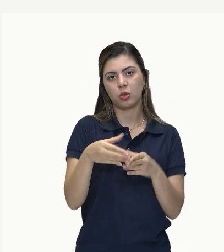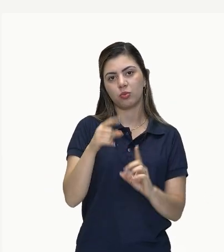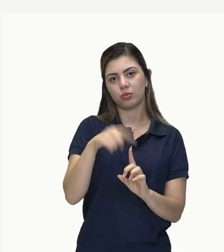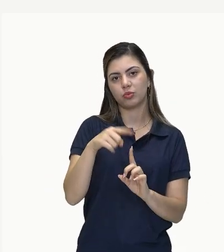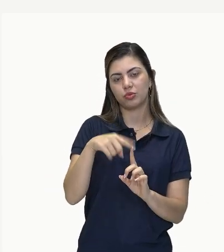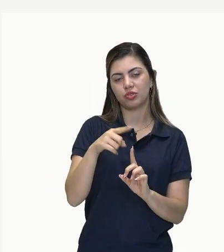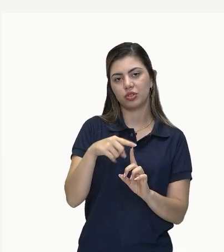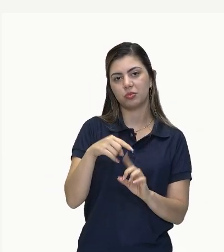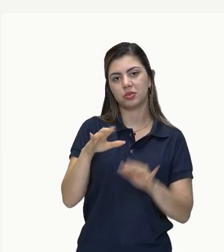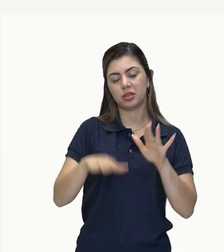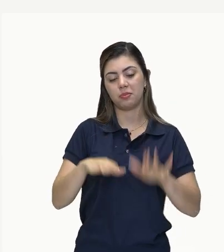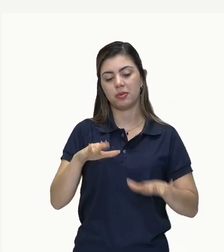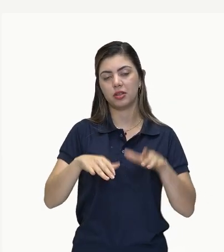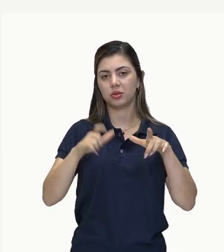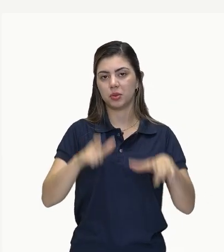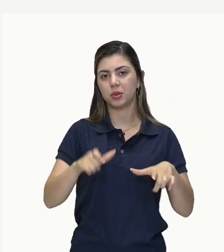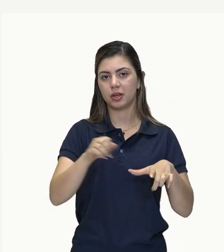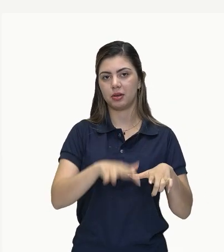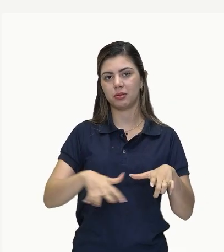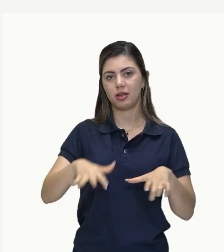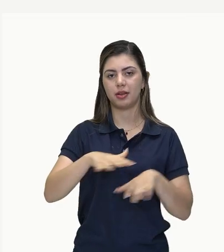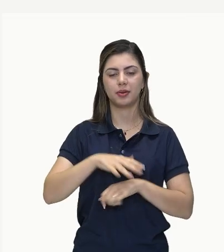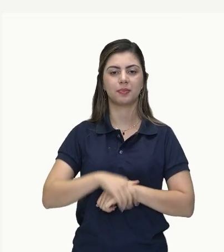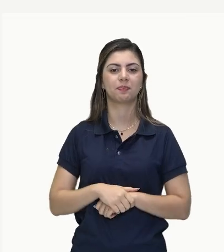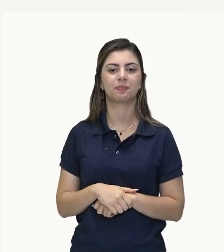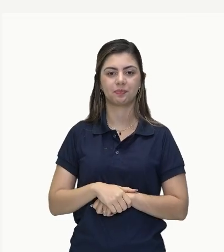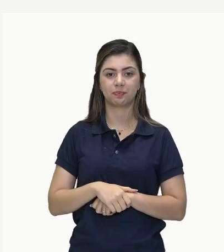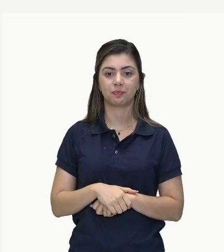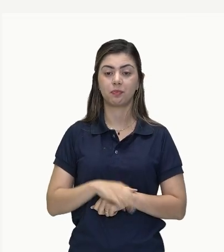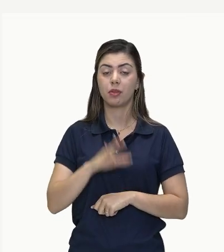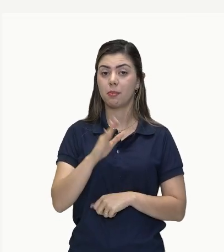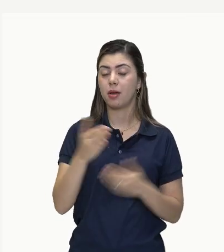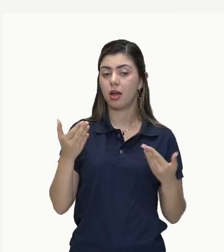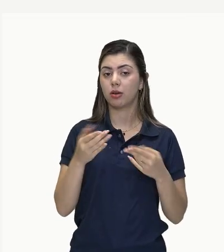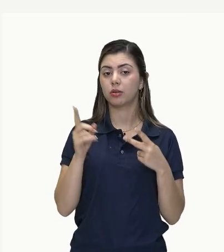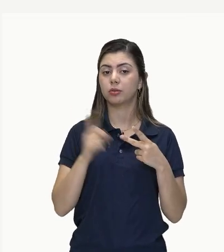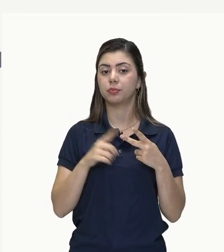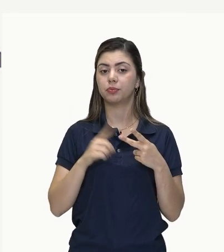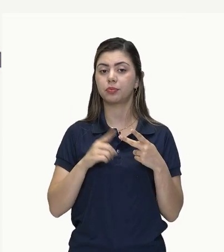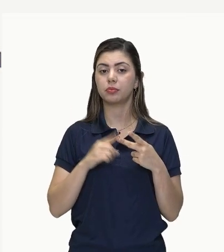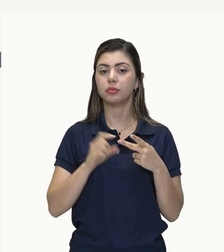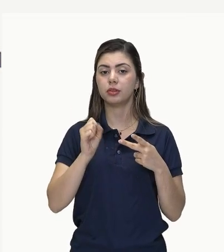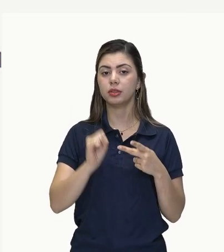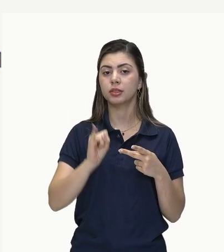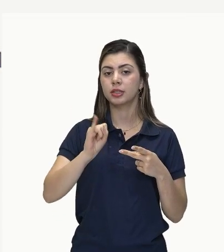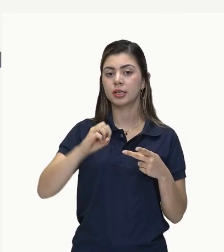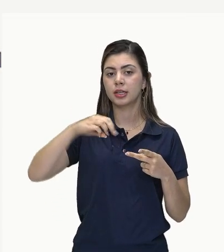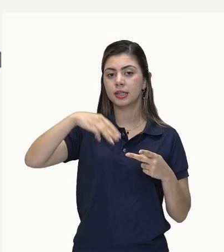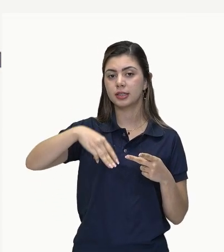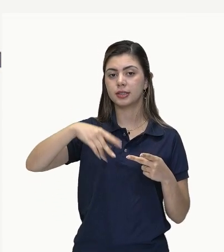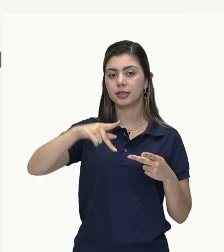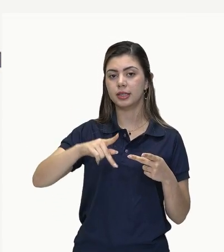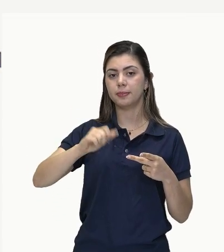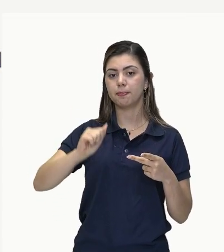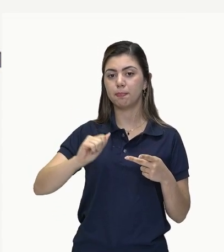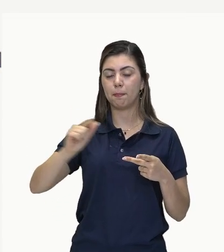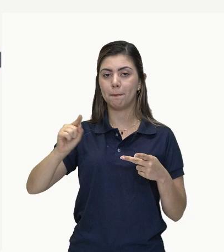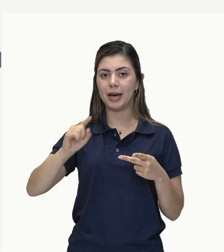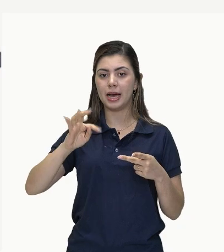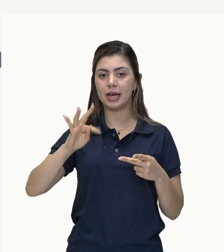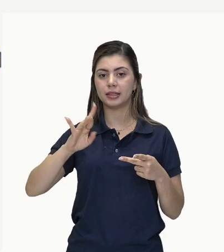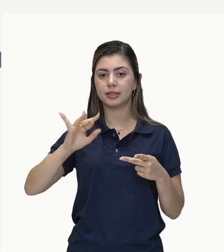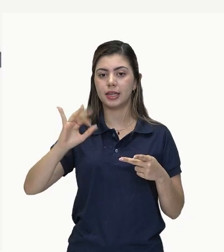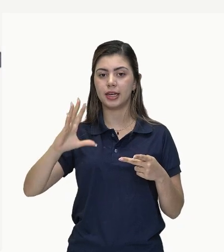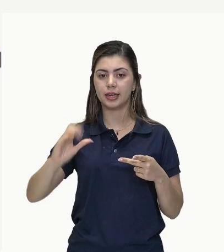dependendo do ambiente onde ela foi inserida. A próxima é a especiação simpátrica, olha só. Aquela que